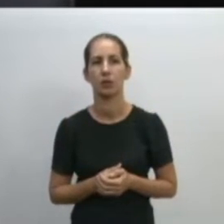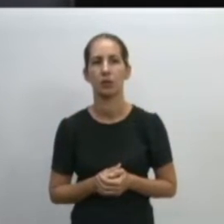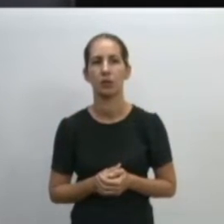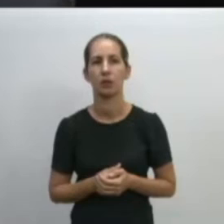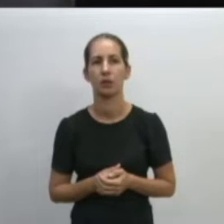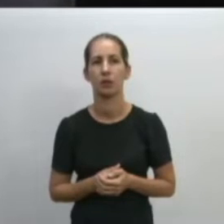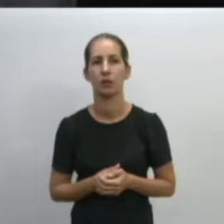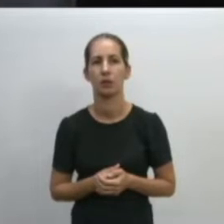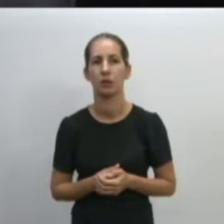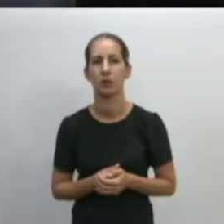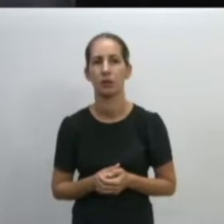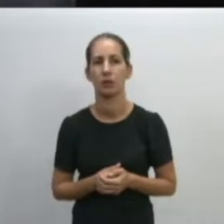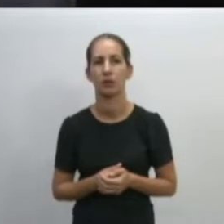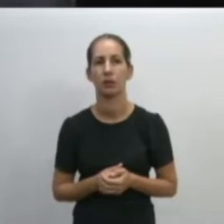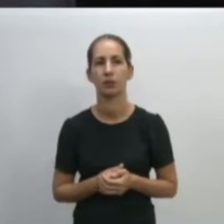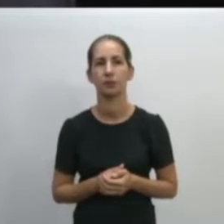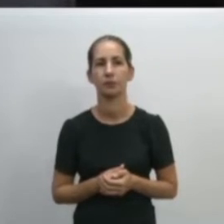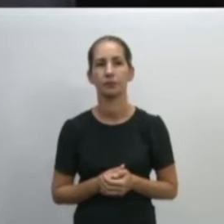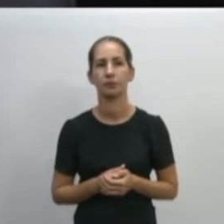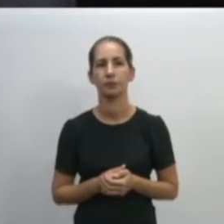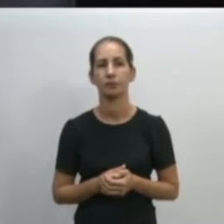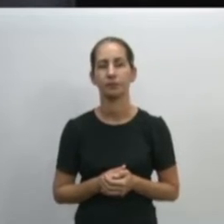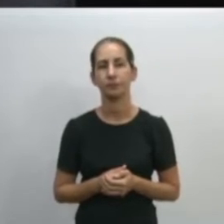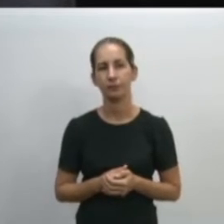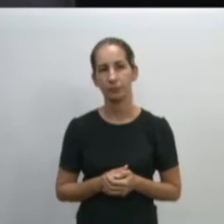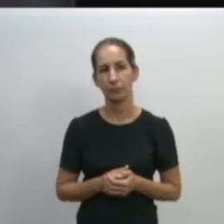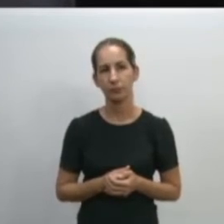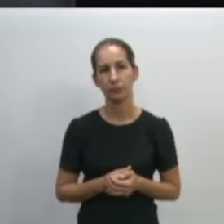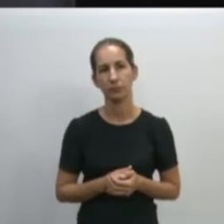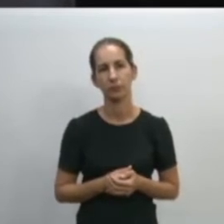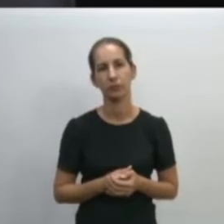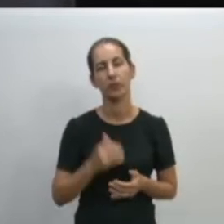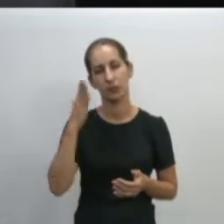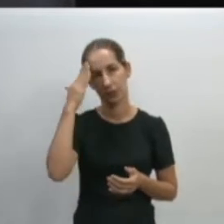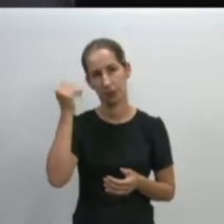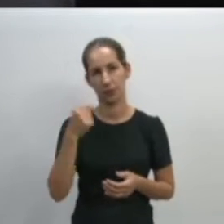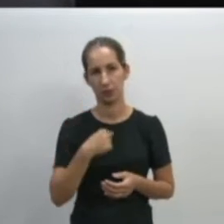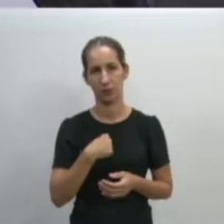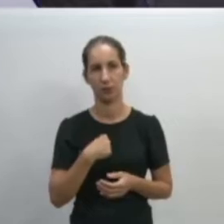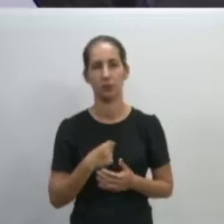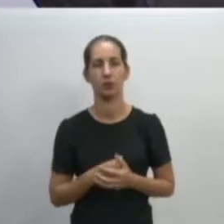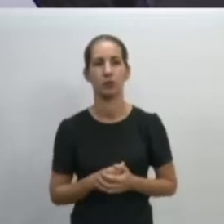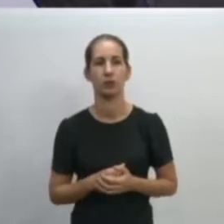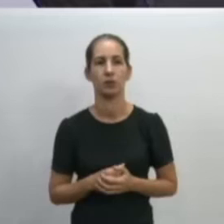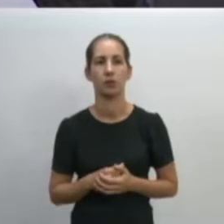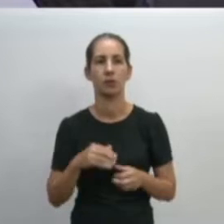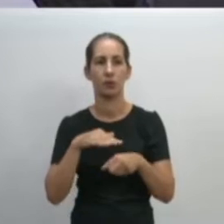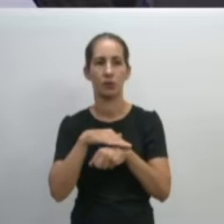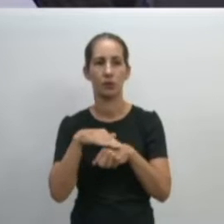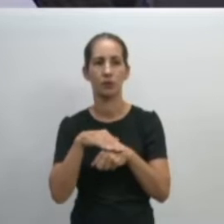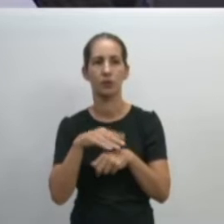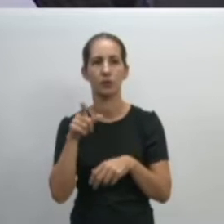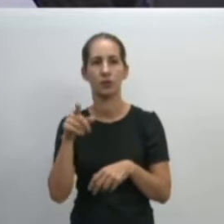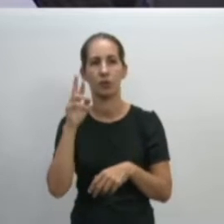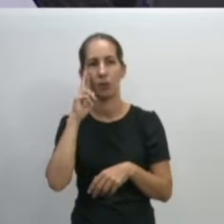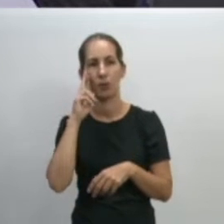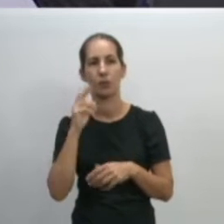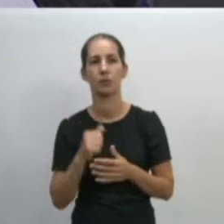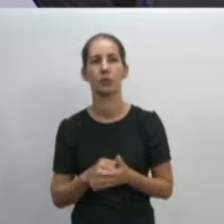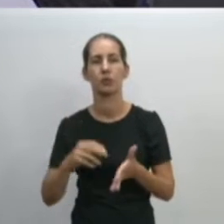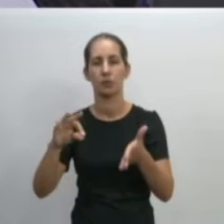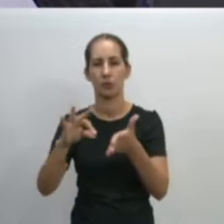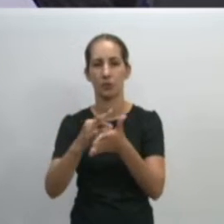Certo. Senhora presidente, pela ordem. Eu, pelo que eu sei, e conversei com o autor do projeto que eu